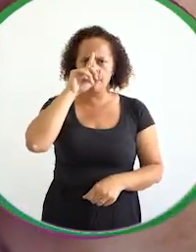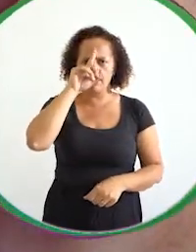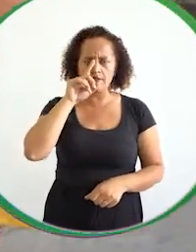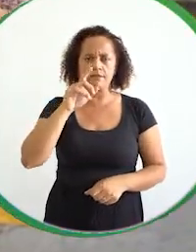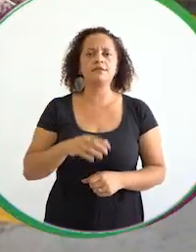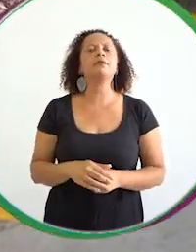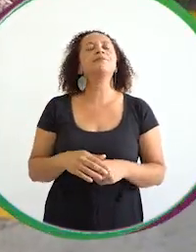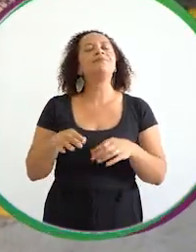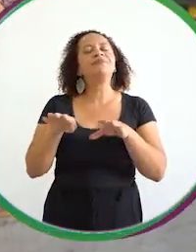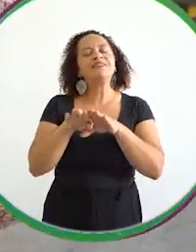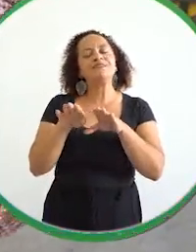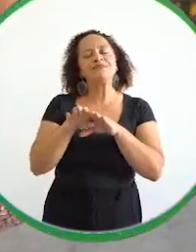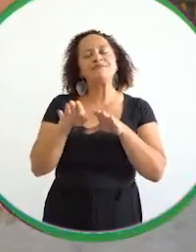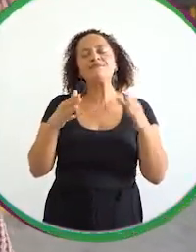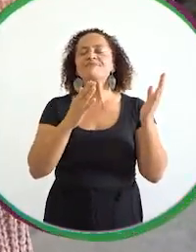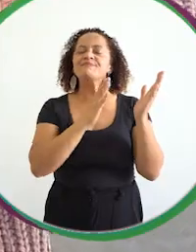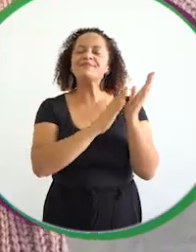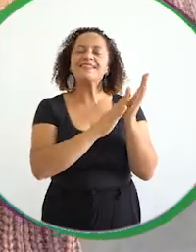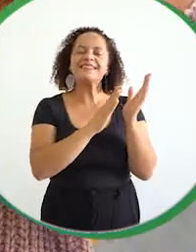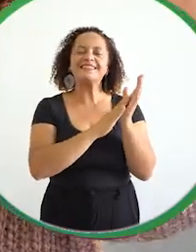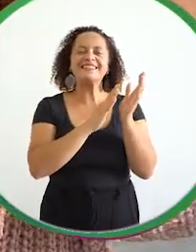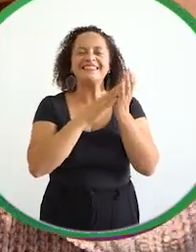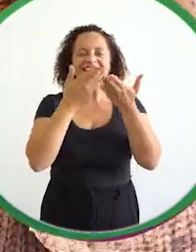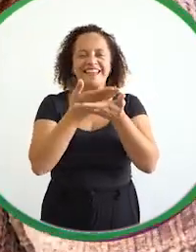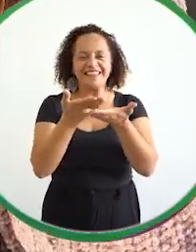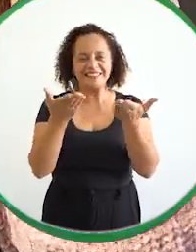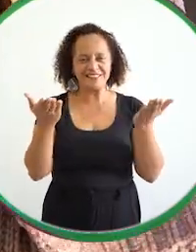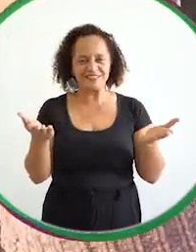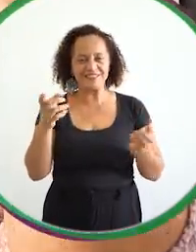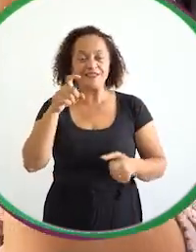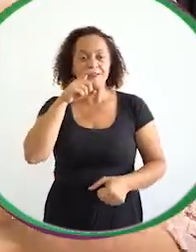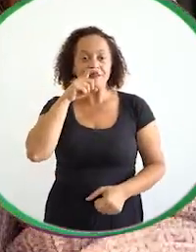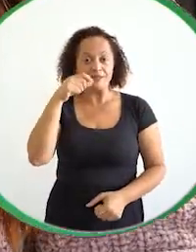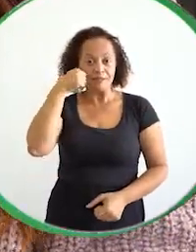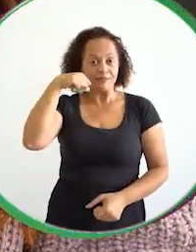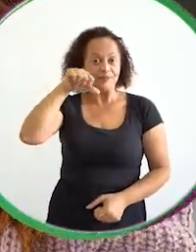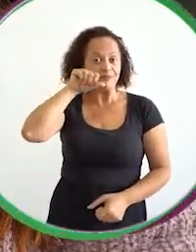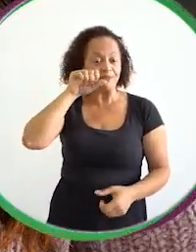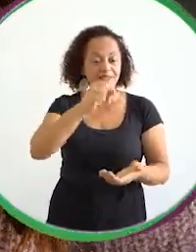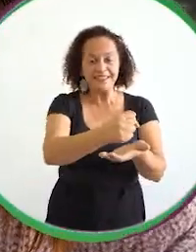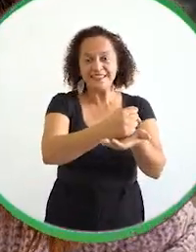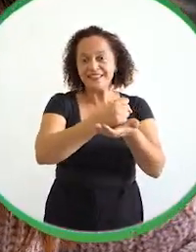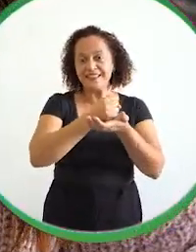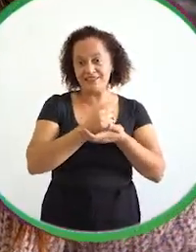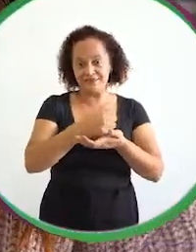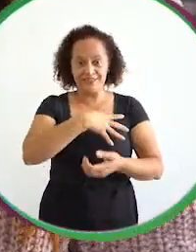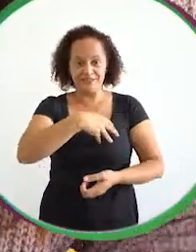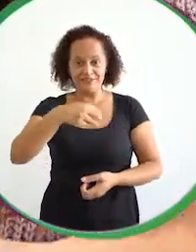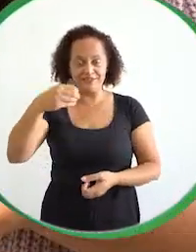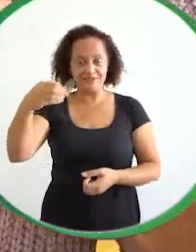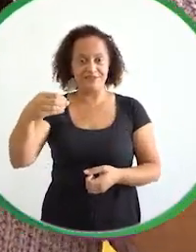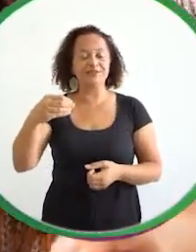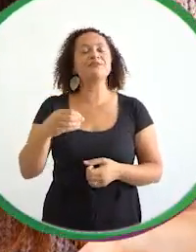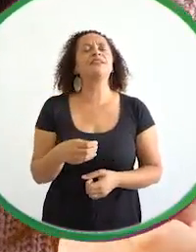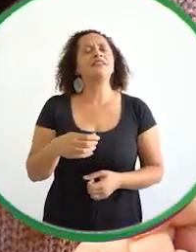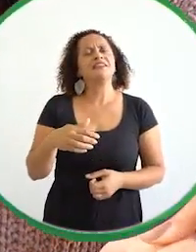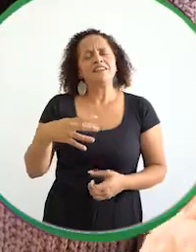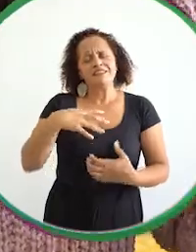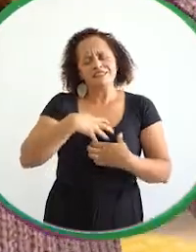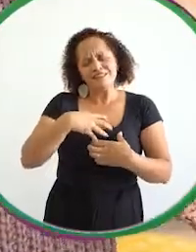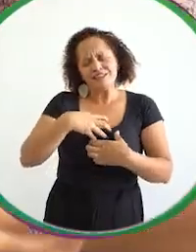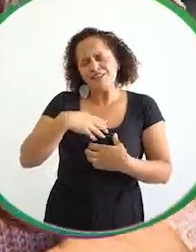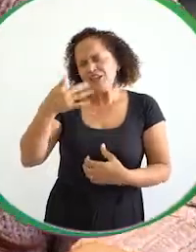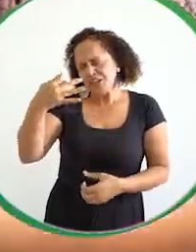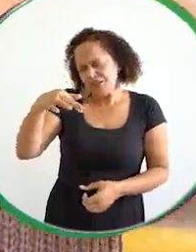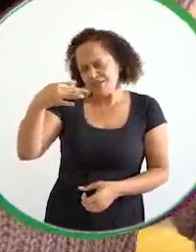sérios. Inclusive, eu gostaria de parabenizar você, papai e mamãe, que estão trazendo os filhos aqui, mesmo com dor no